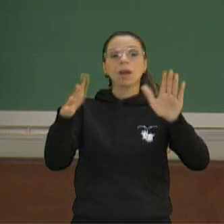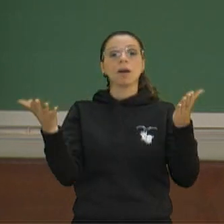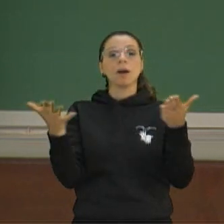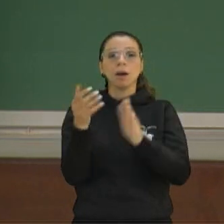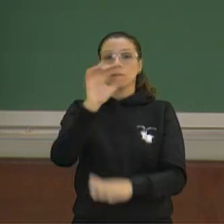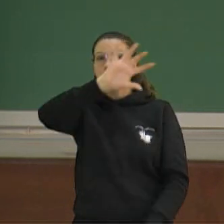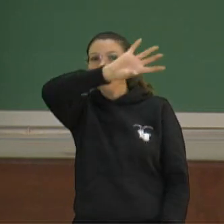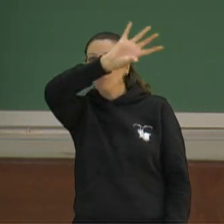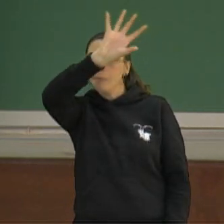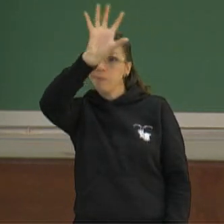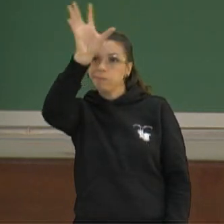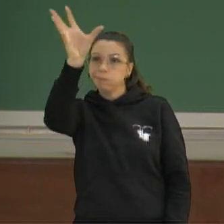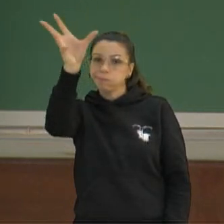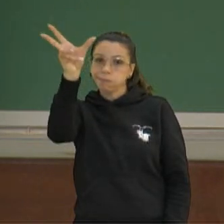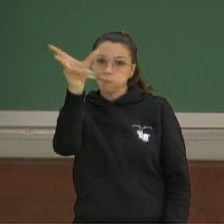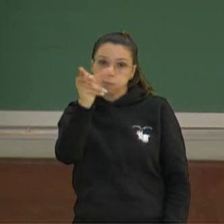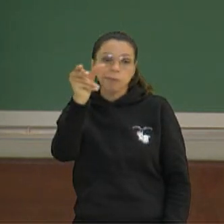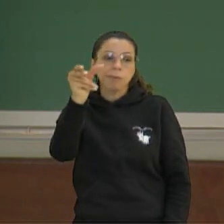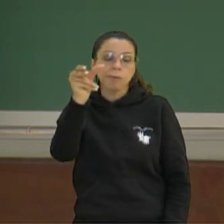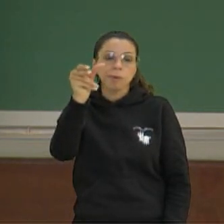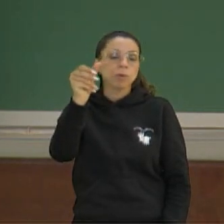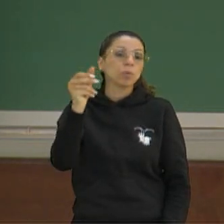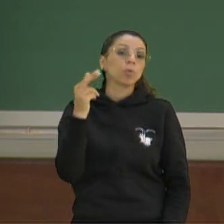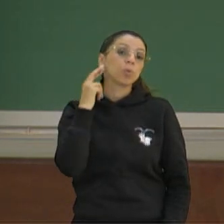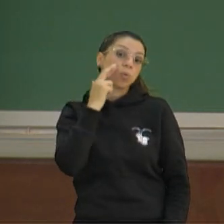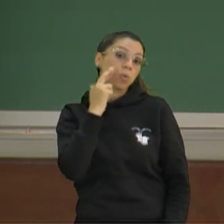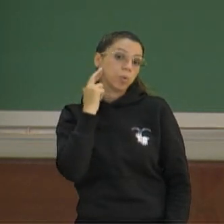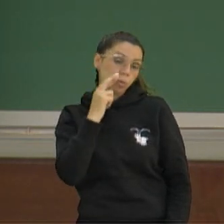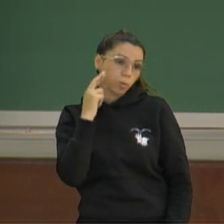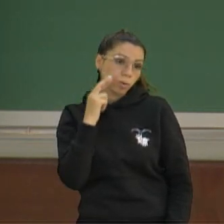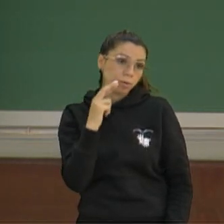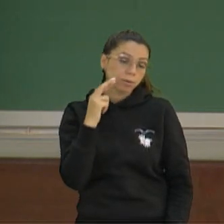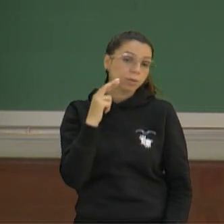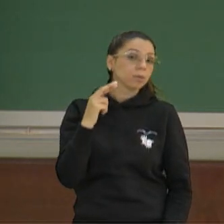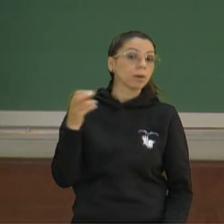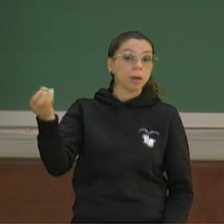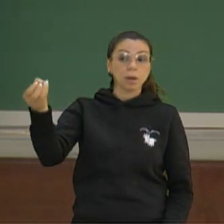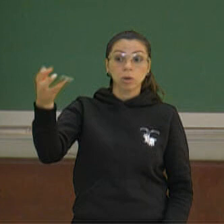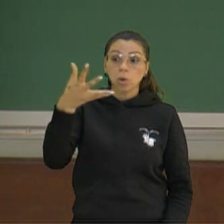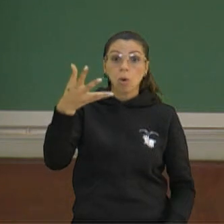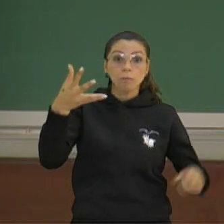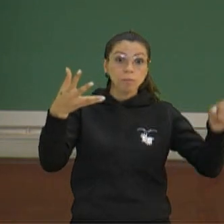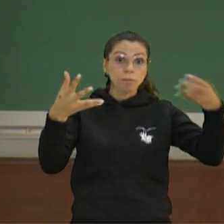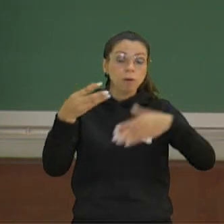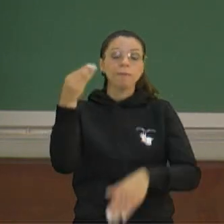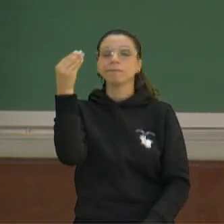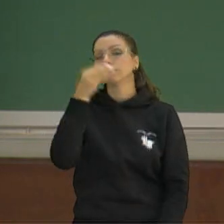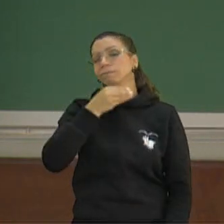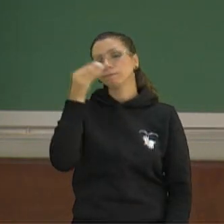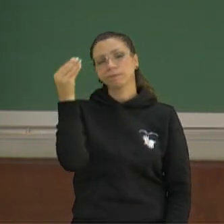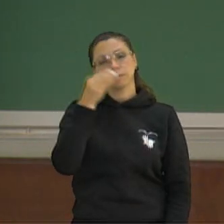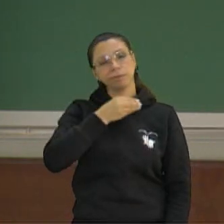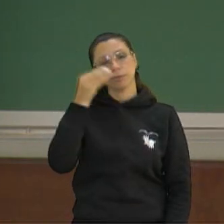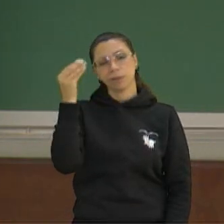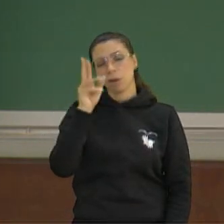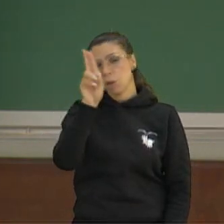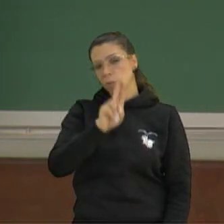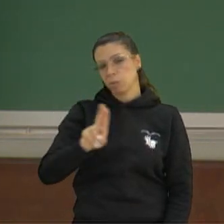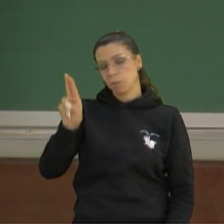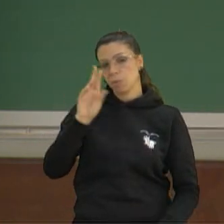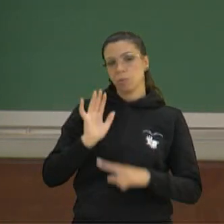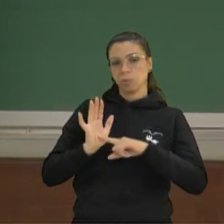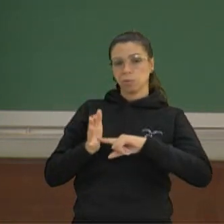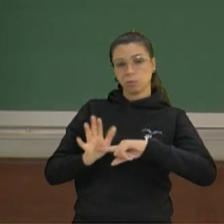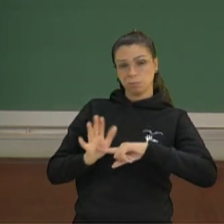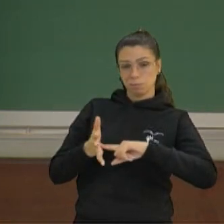mais próximas aqui do rosa, nós vamos ter uma modernização fraca no uso das práticas